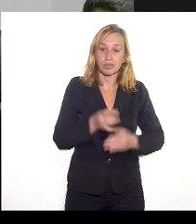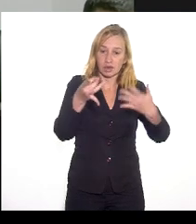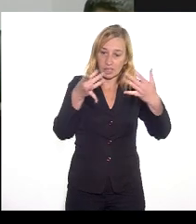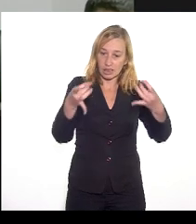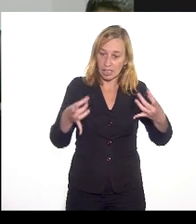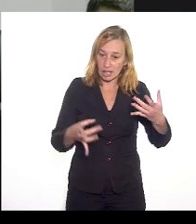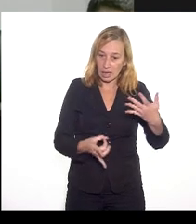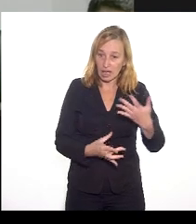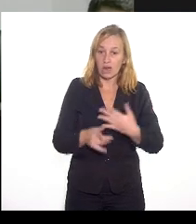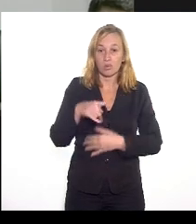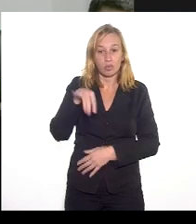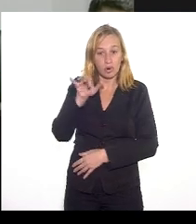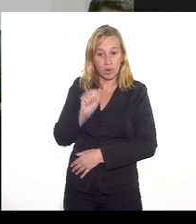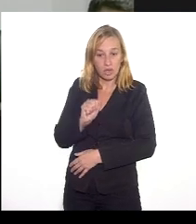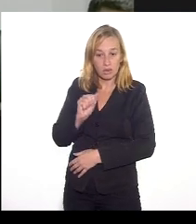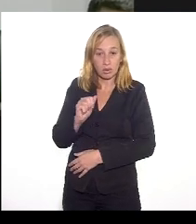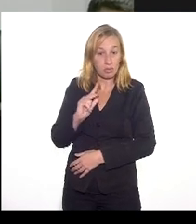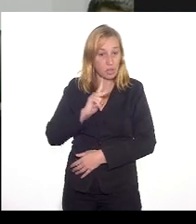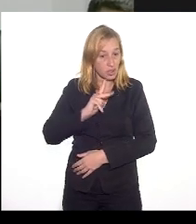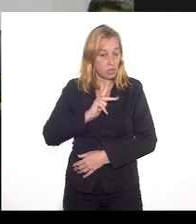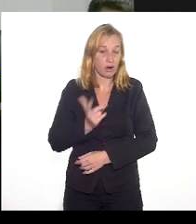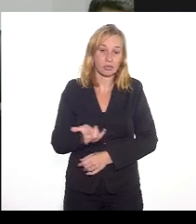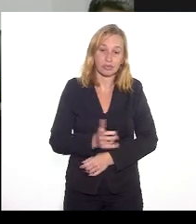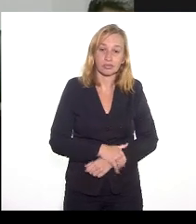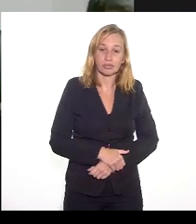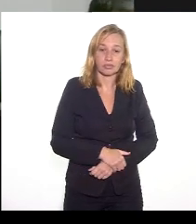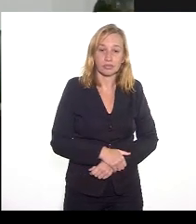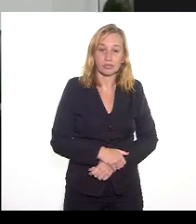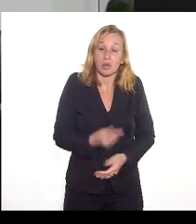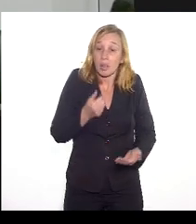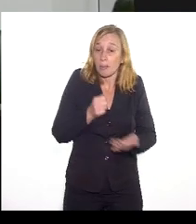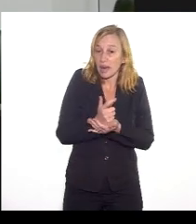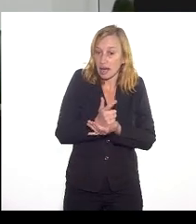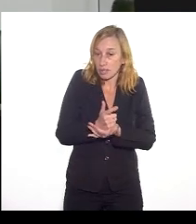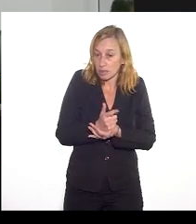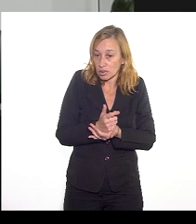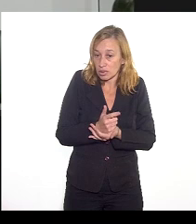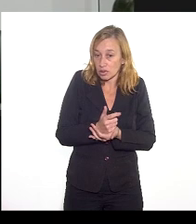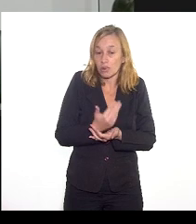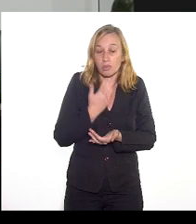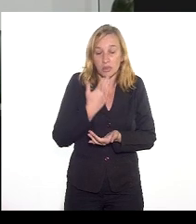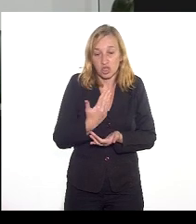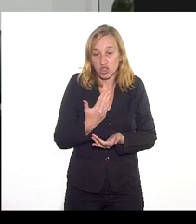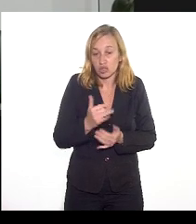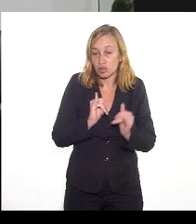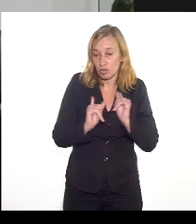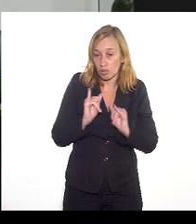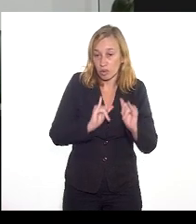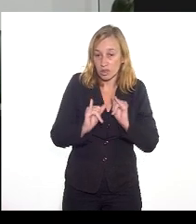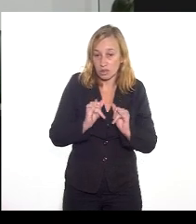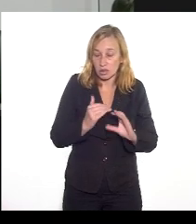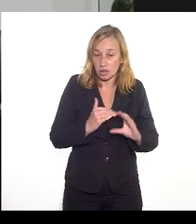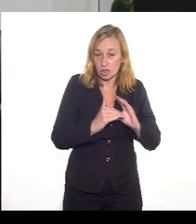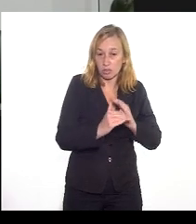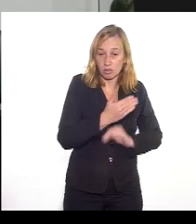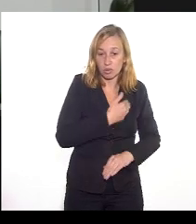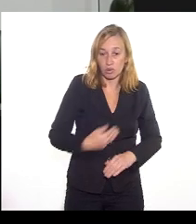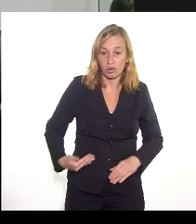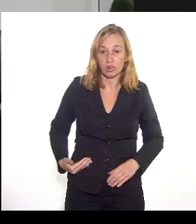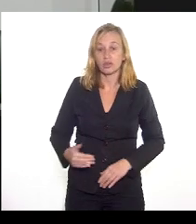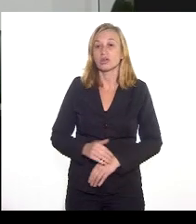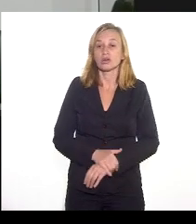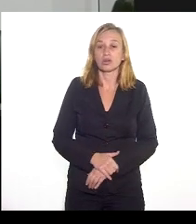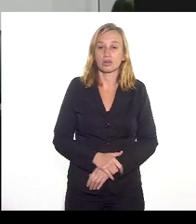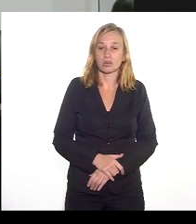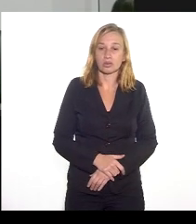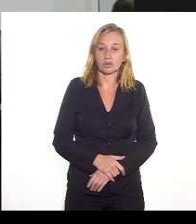um programa que é pessoal, que é pagamento. Faz como um pedido de informação que a gente caminha para o governo.